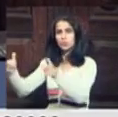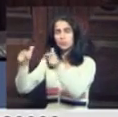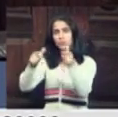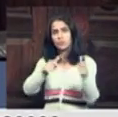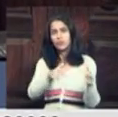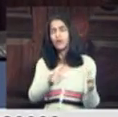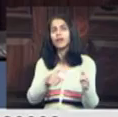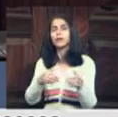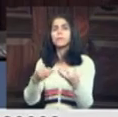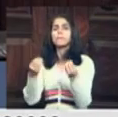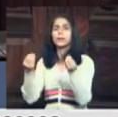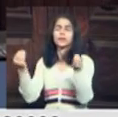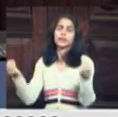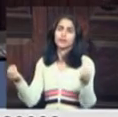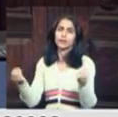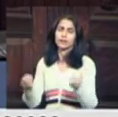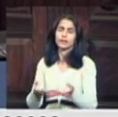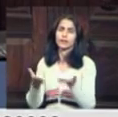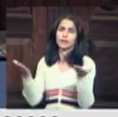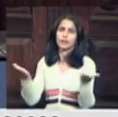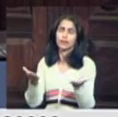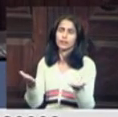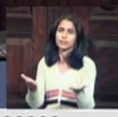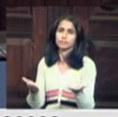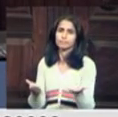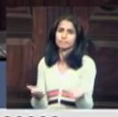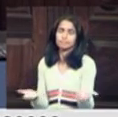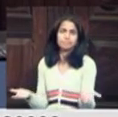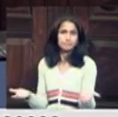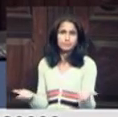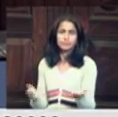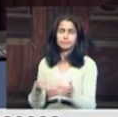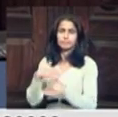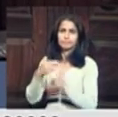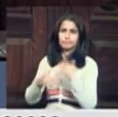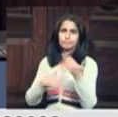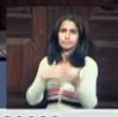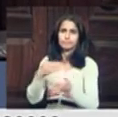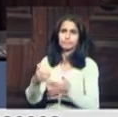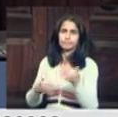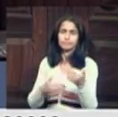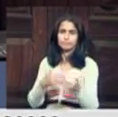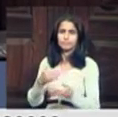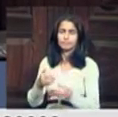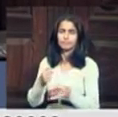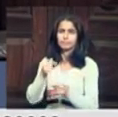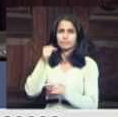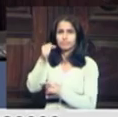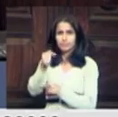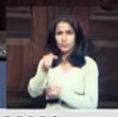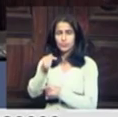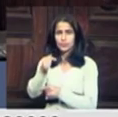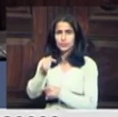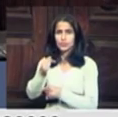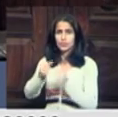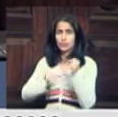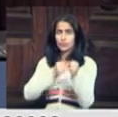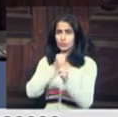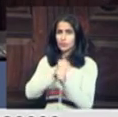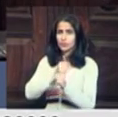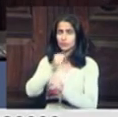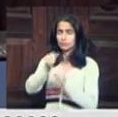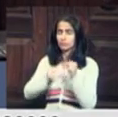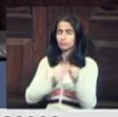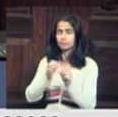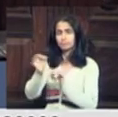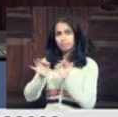ao legado olímpico esportivo. É inacreditável que depois de 7 anos de preparação e organização dos